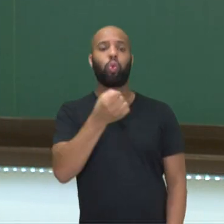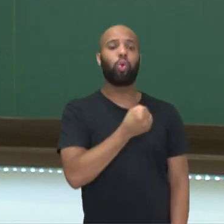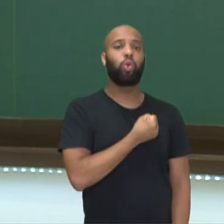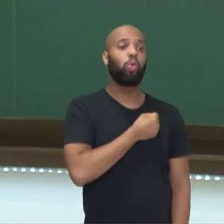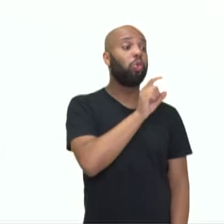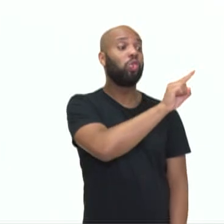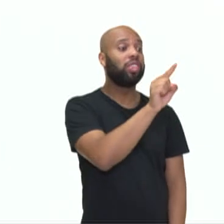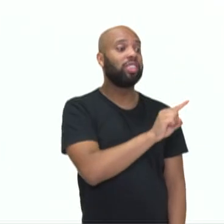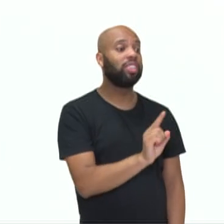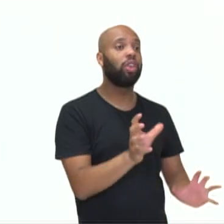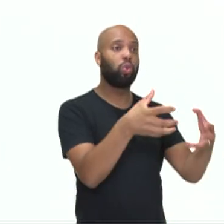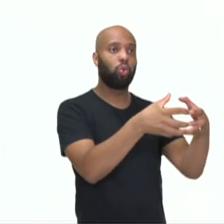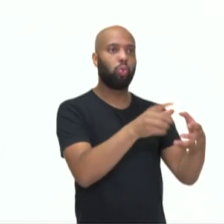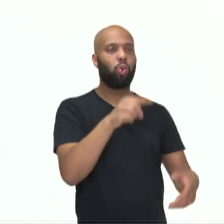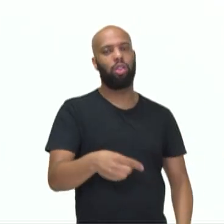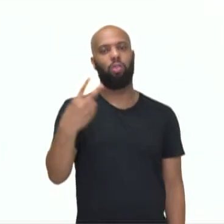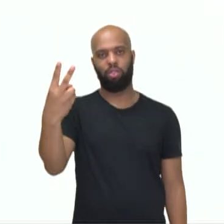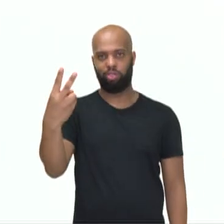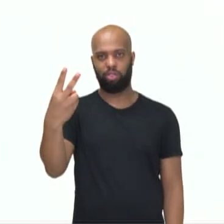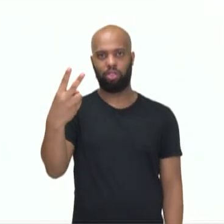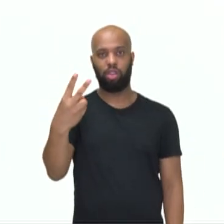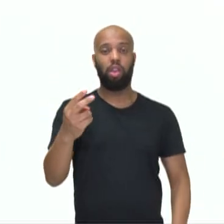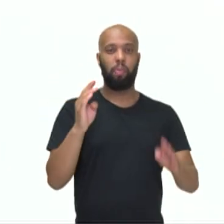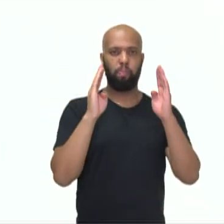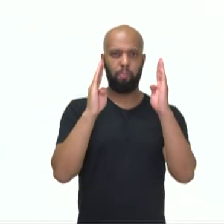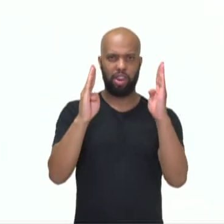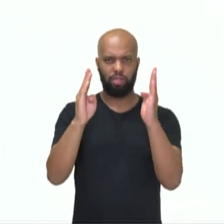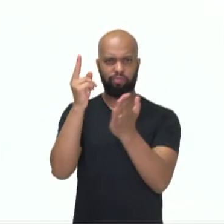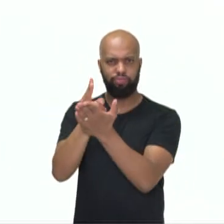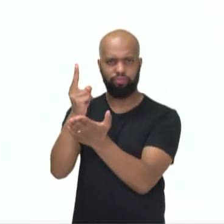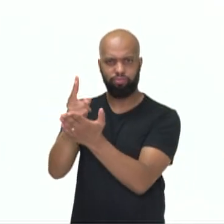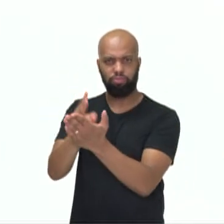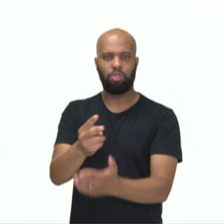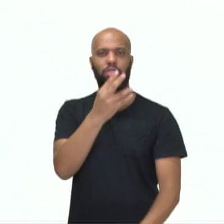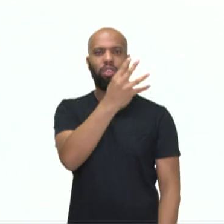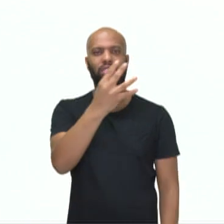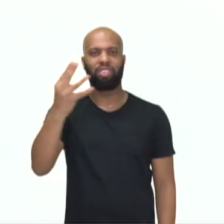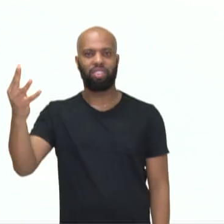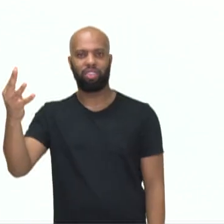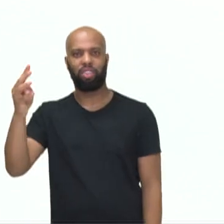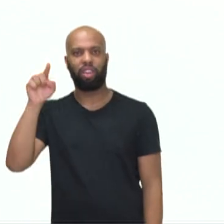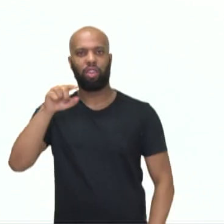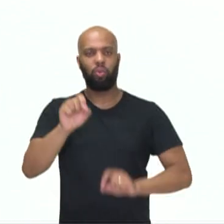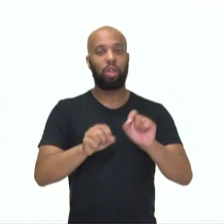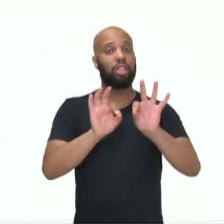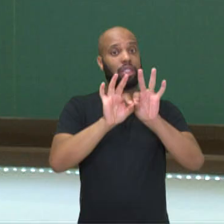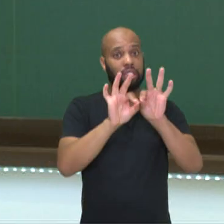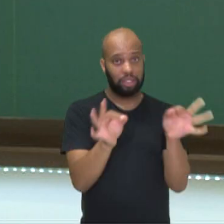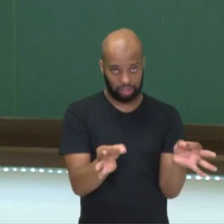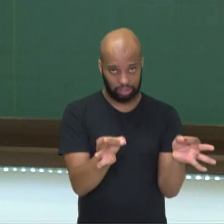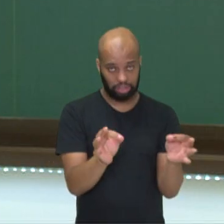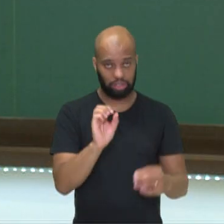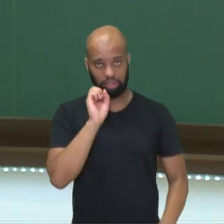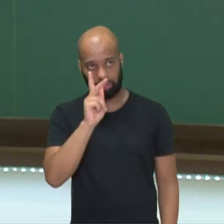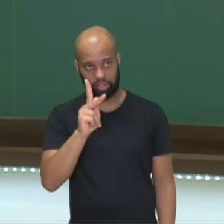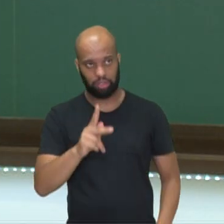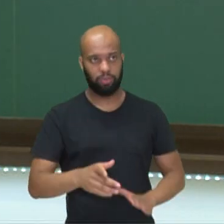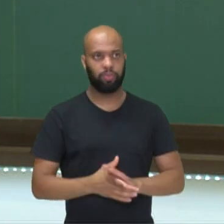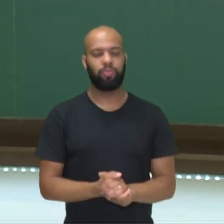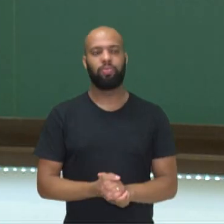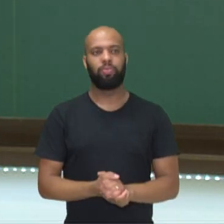A parte inteira é o 2. E o período? 4. Essa dízima é uma dízima simples, uma dízima periódica